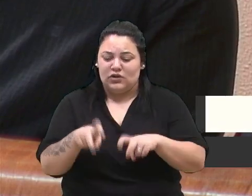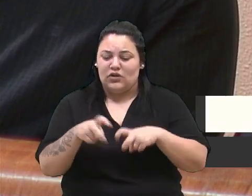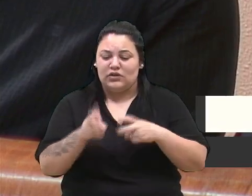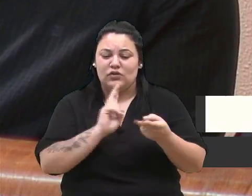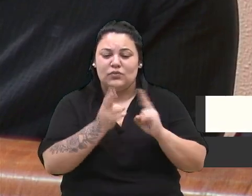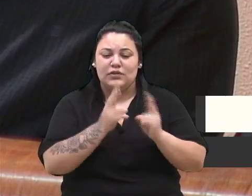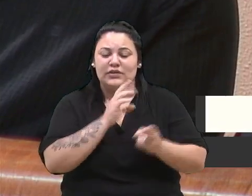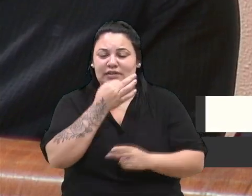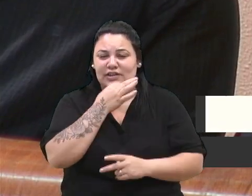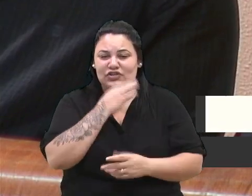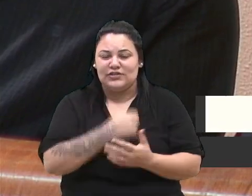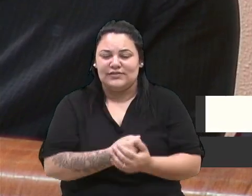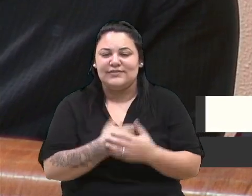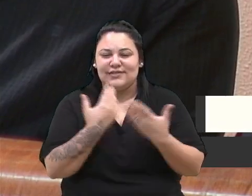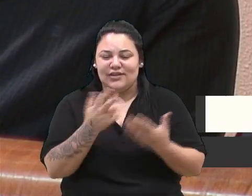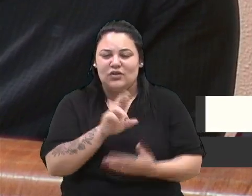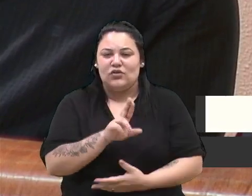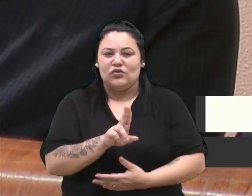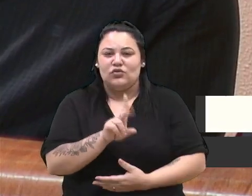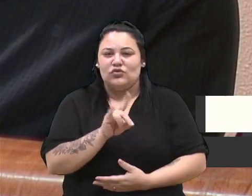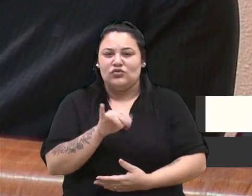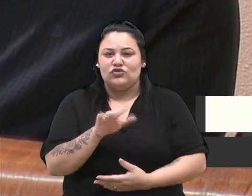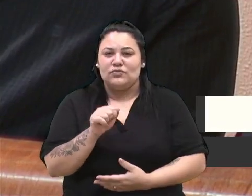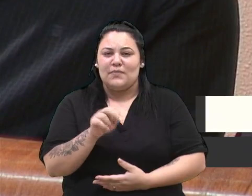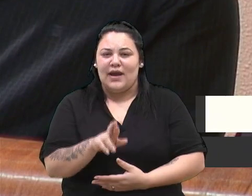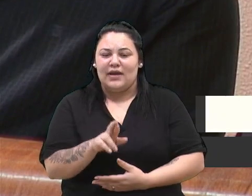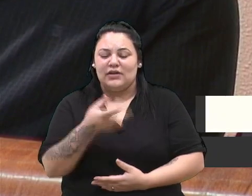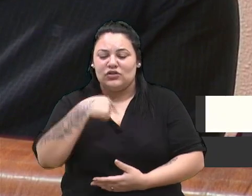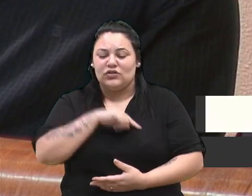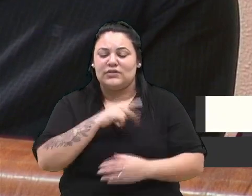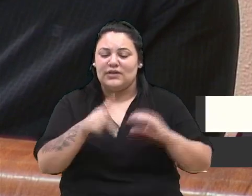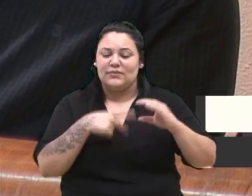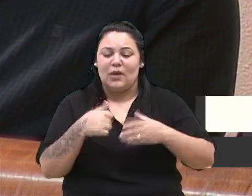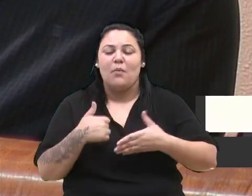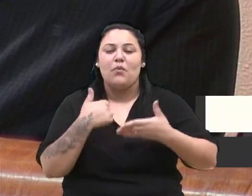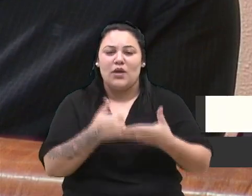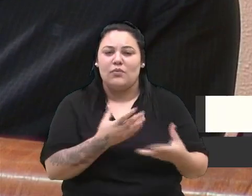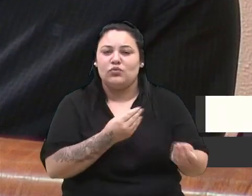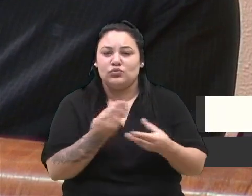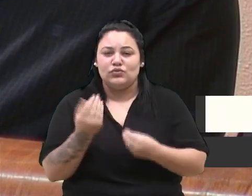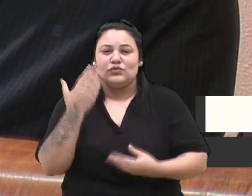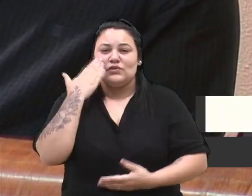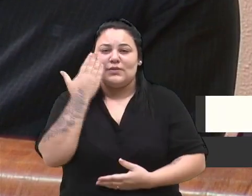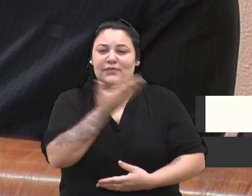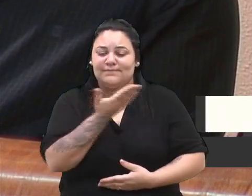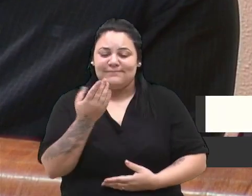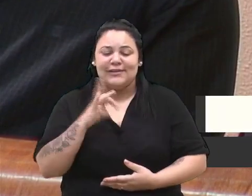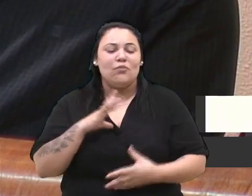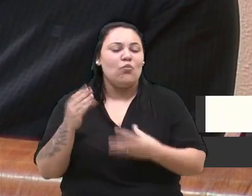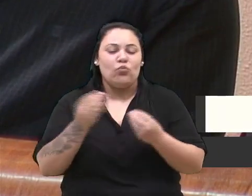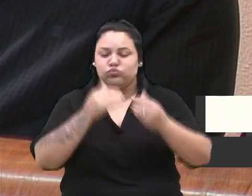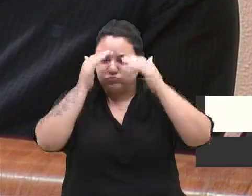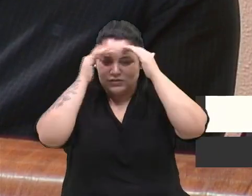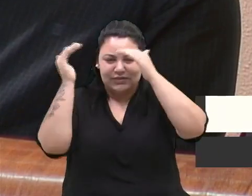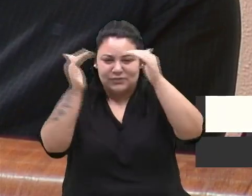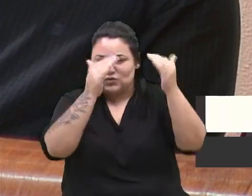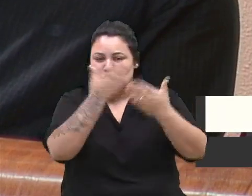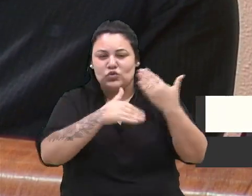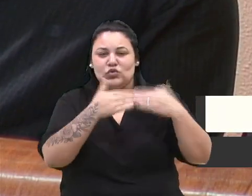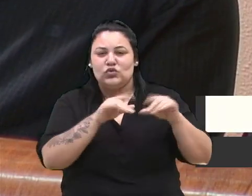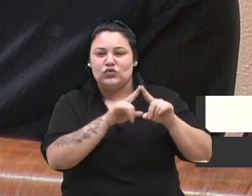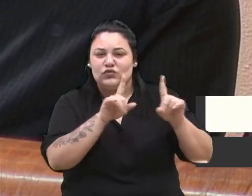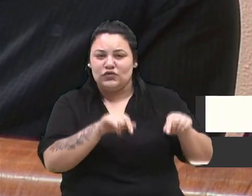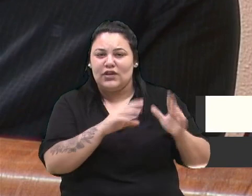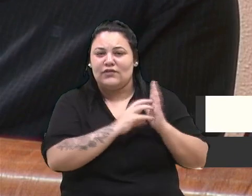Então, Rudimar, conte com esta casa, saiba que temos muito respeito por todos os servidores,